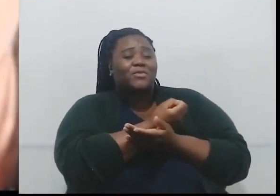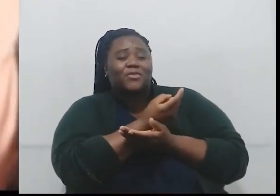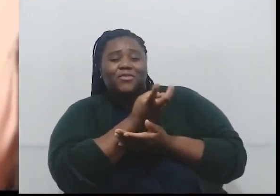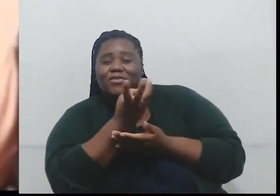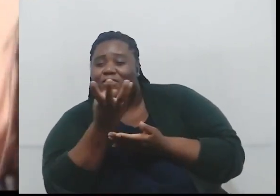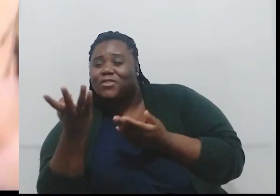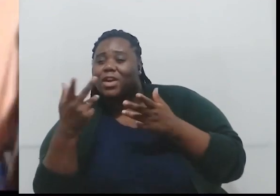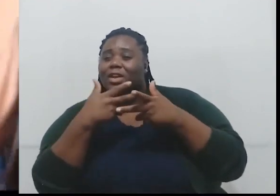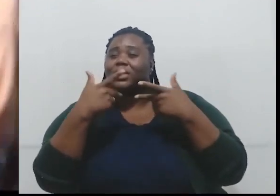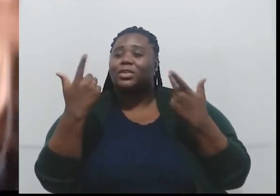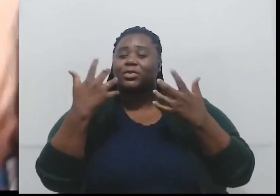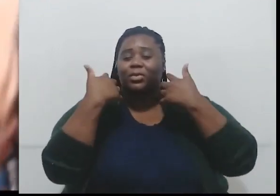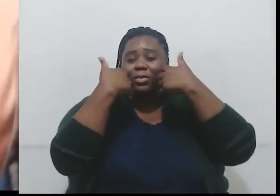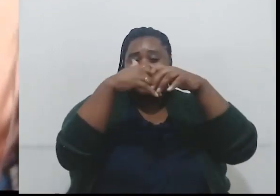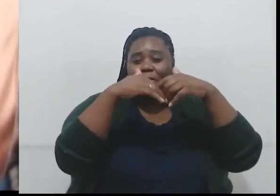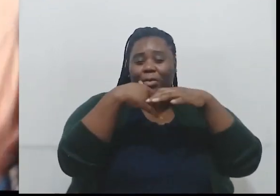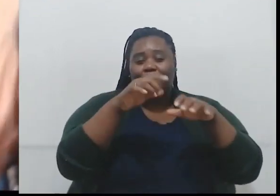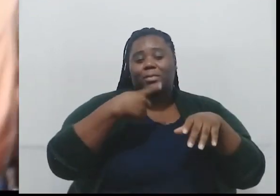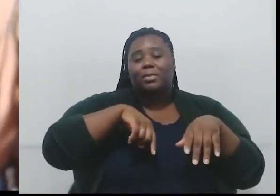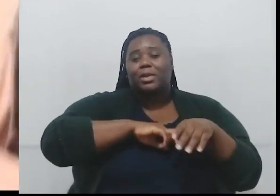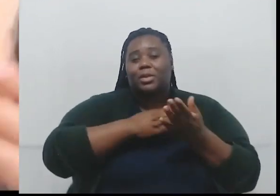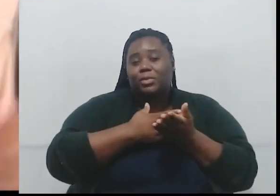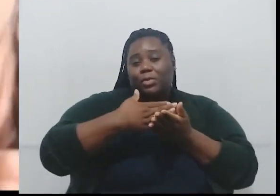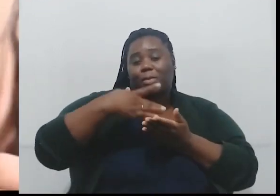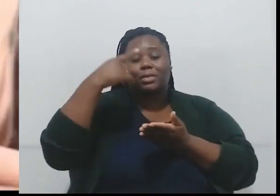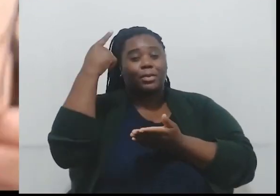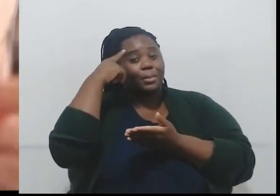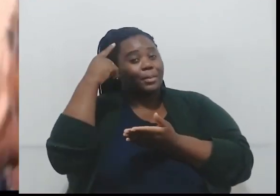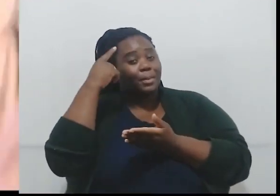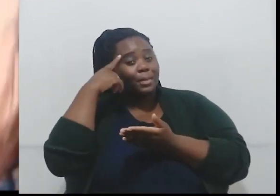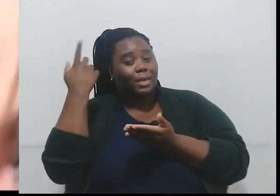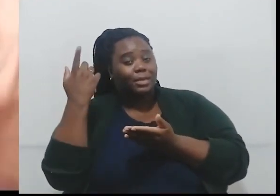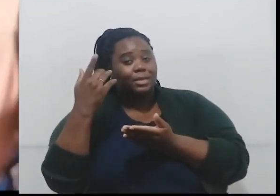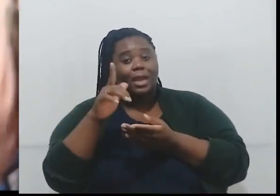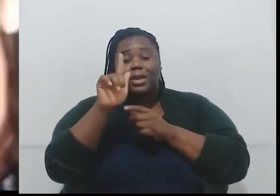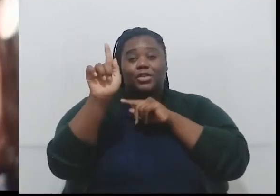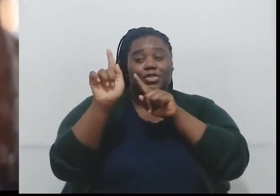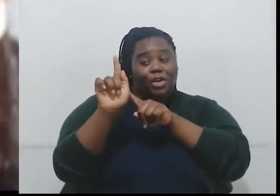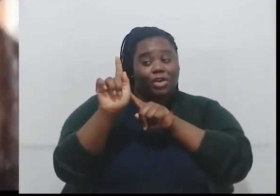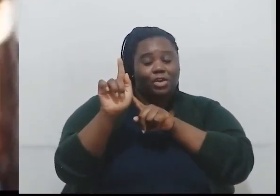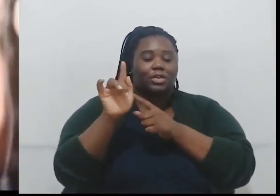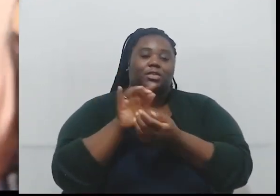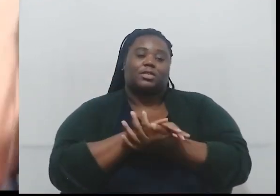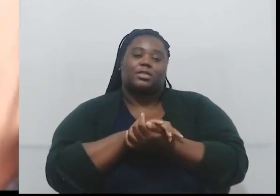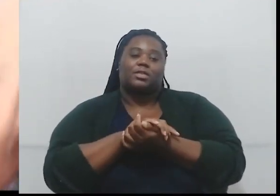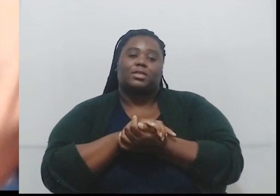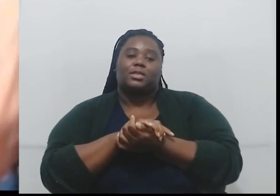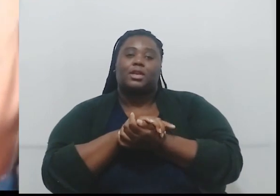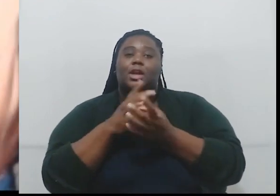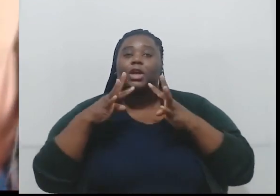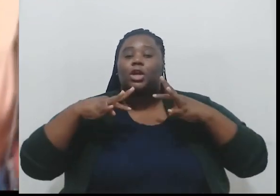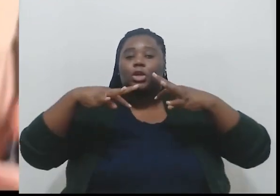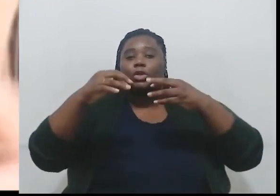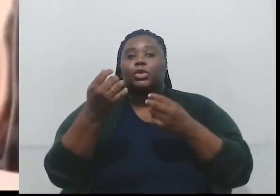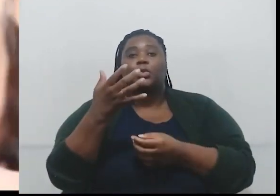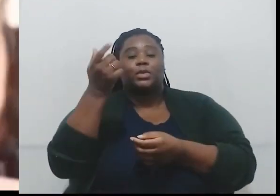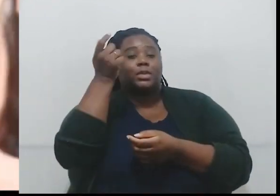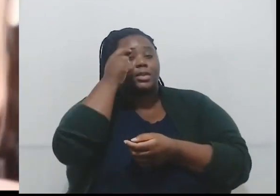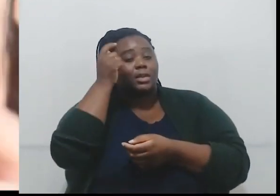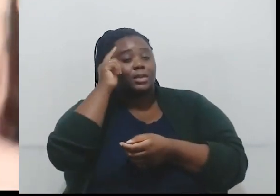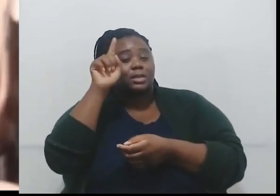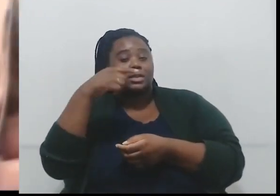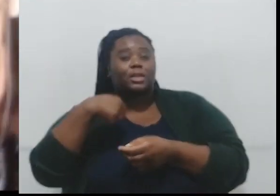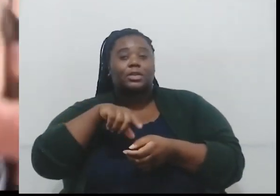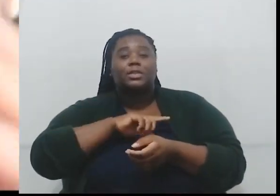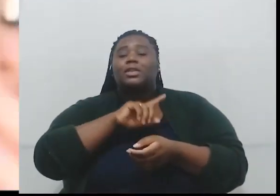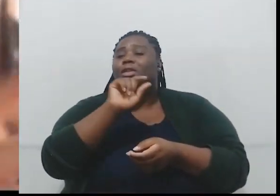pensar sobre a sigla G, né? Todas essas ideias, a necessidade que a gente tem de entender as masculinidades, de entender que tem uma